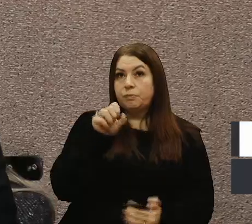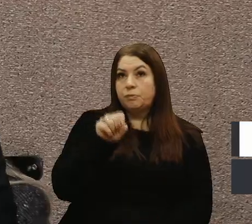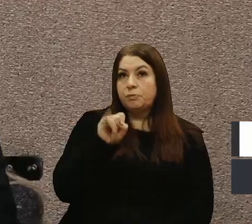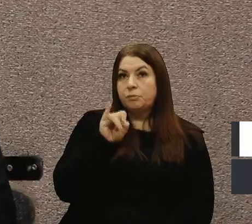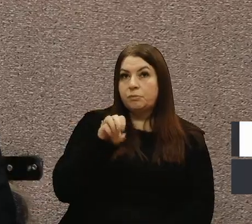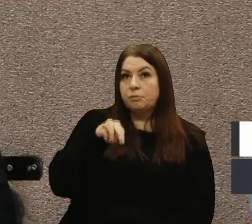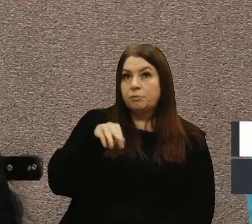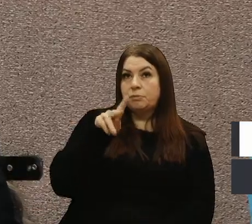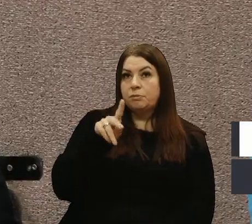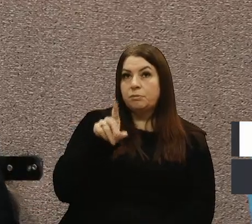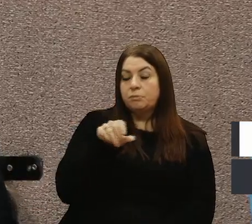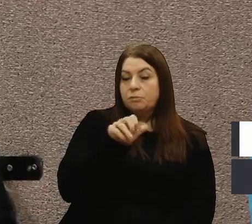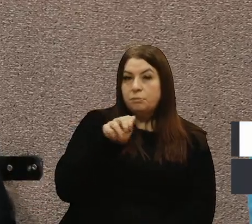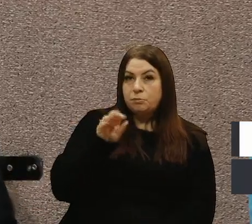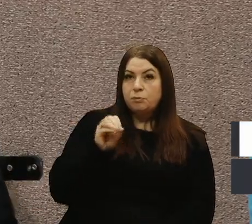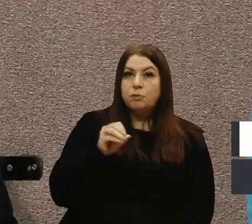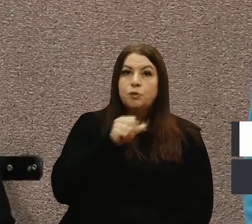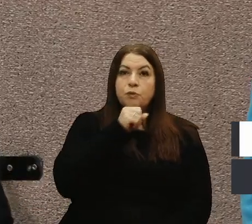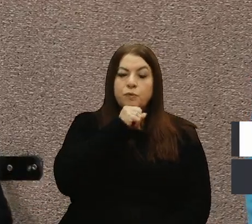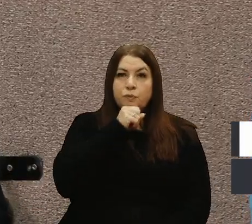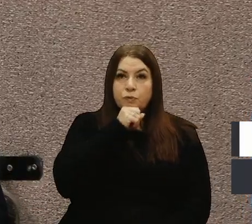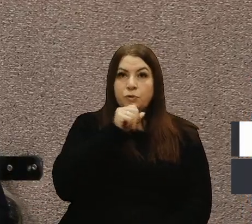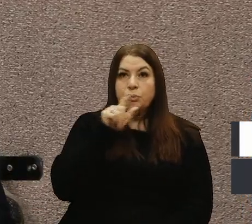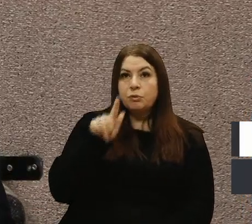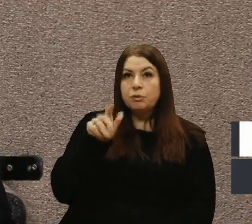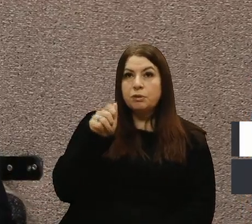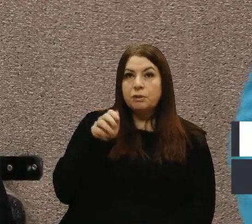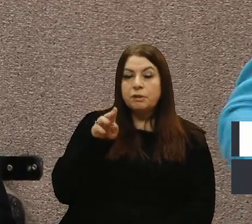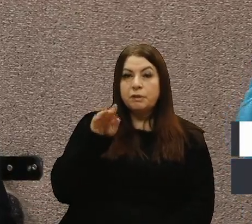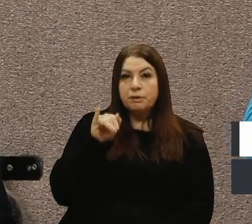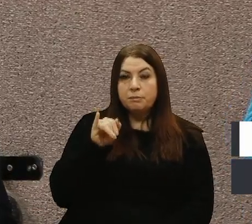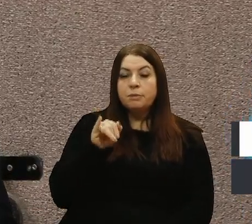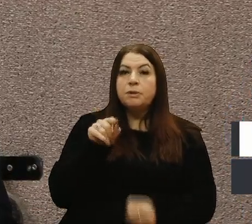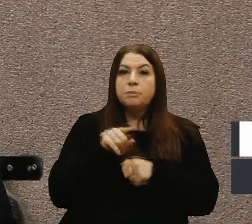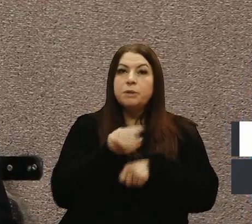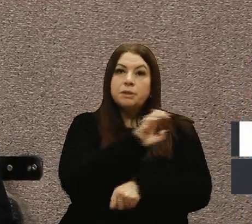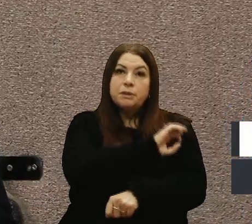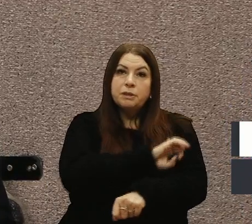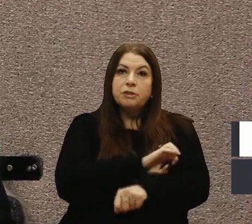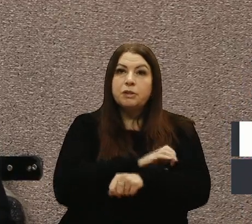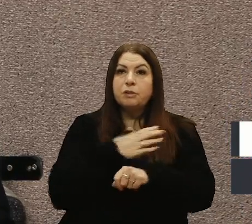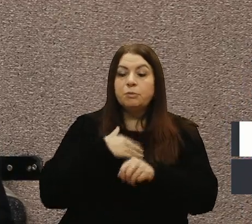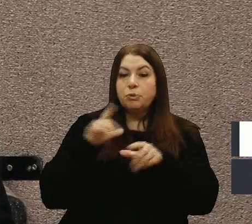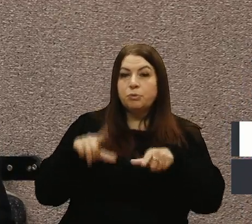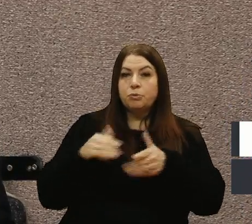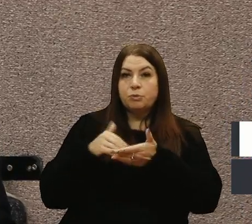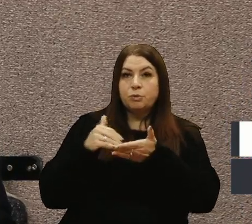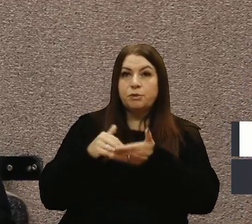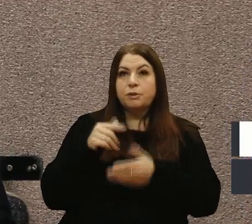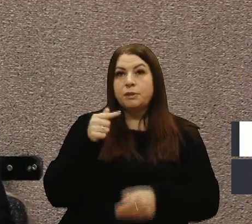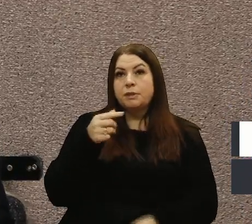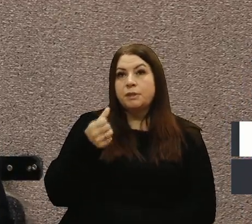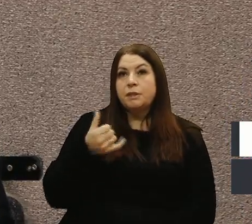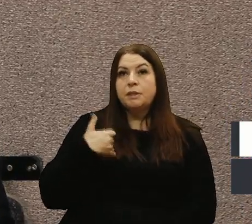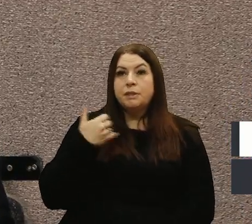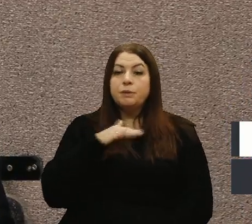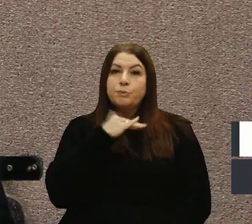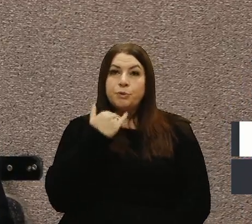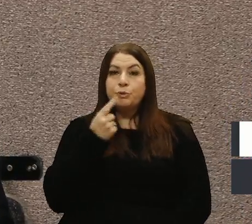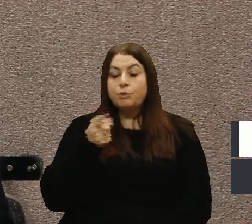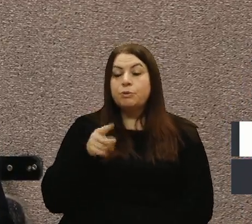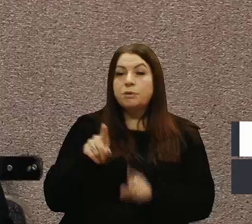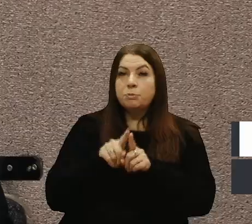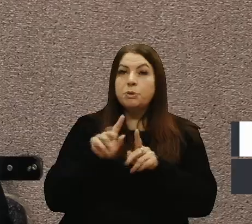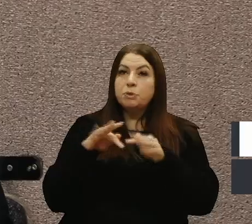Bueira Neto, o vô da Gabriela, minha estagiária no gabinete, ele que nos deixou nos últimos dias, aos 76 anos. Então, a toda a